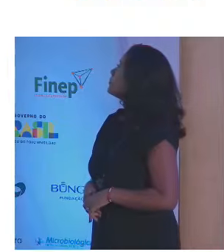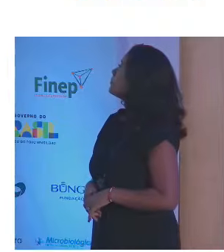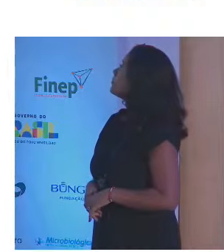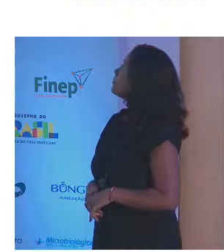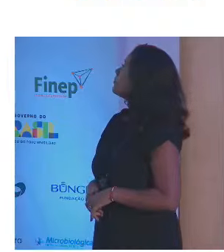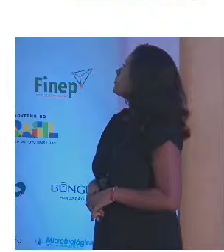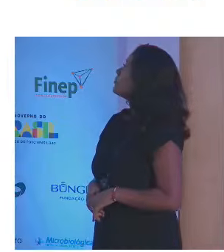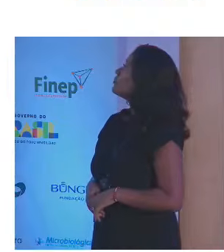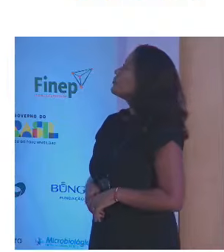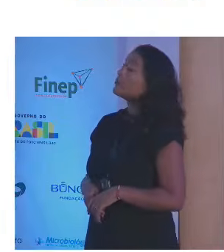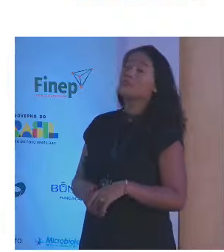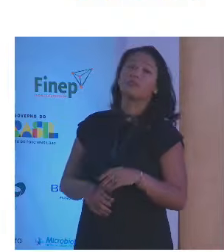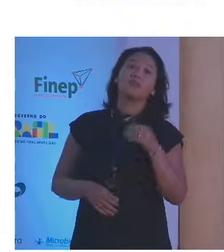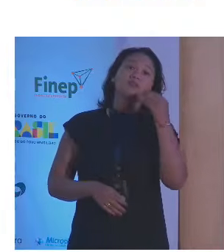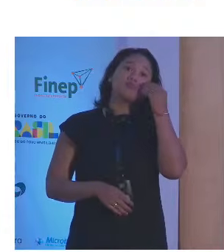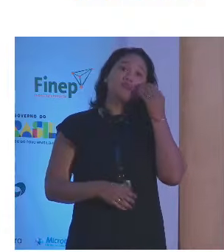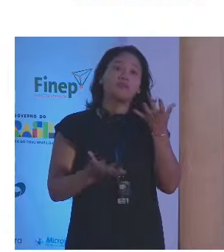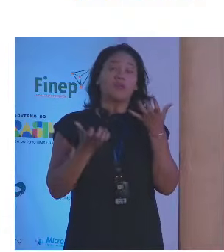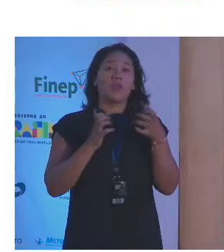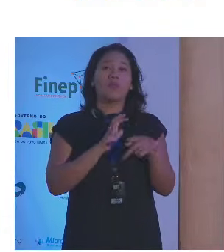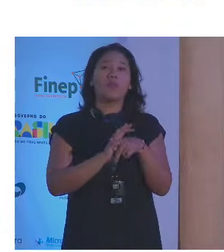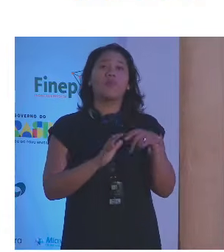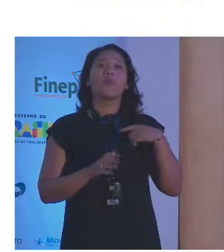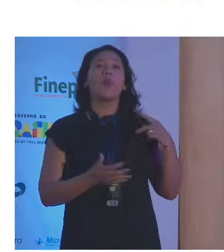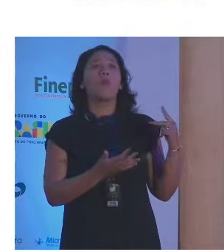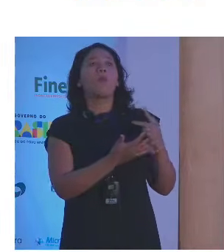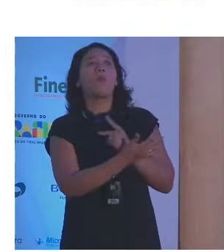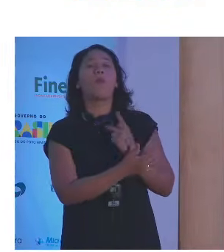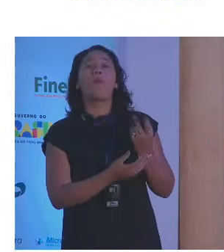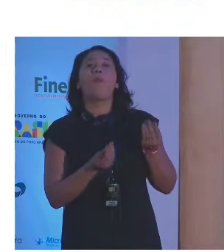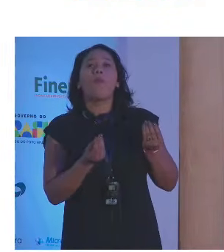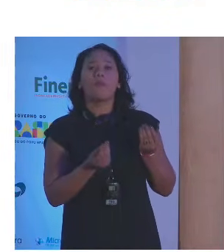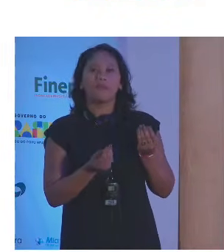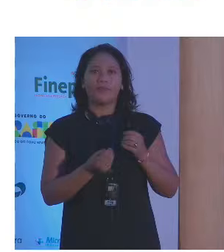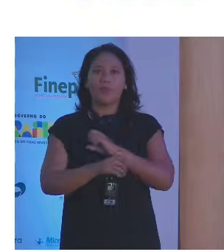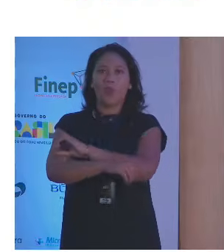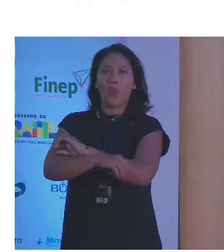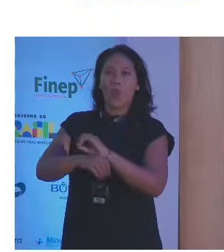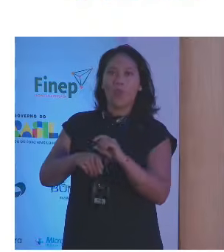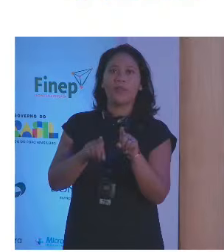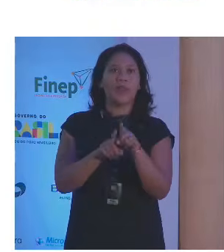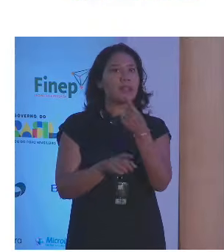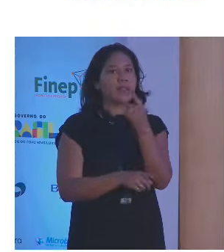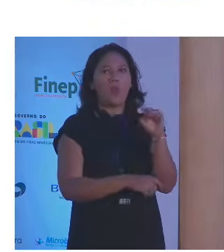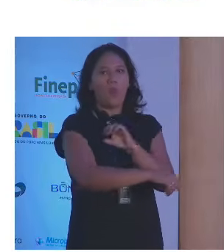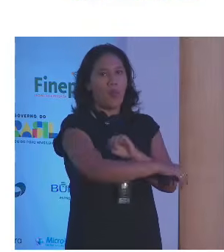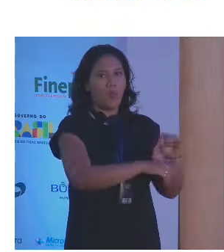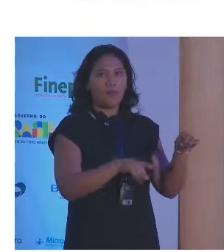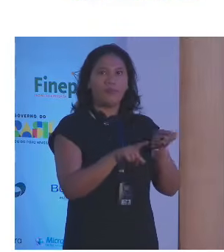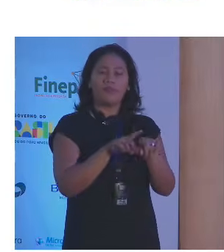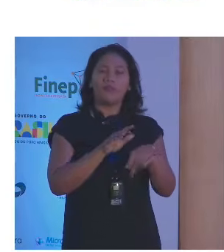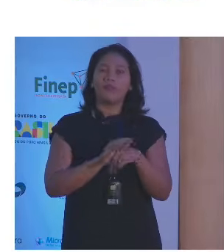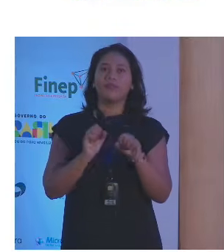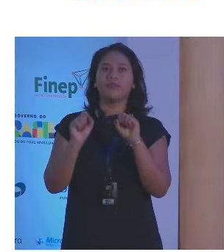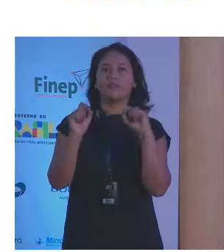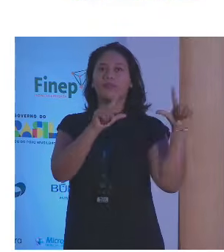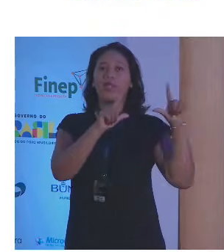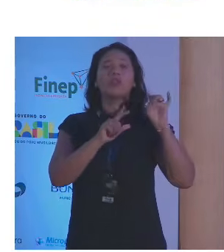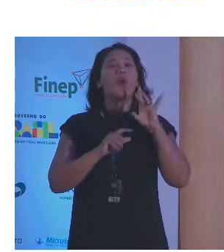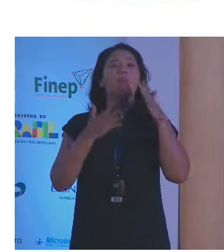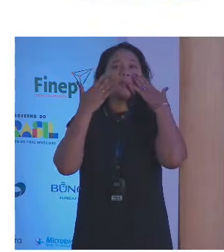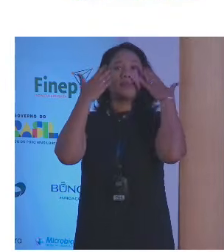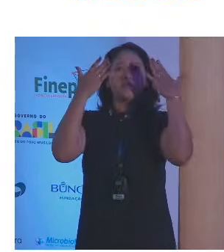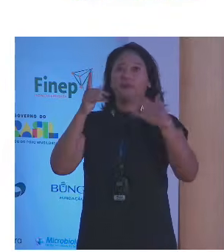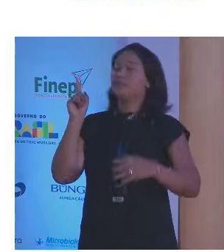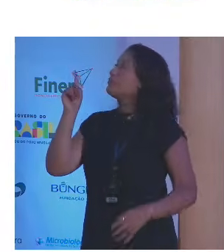A gente tem também procurado entender a proveniência, né, desse material, tanto orgânico quanto inorgânico. E eu botei esse slide aqui só para